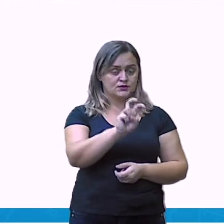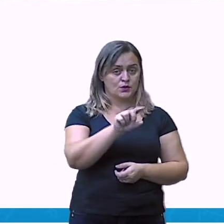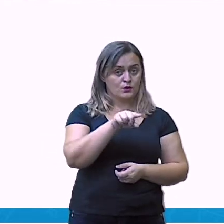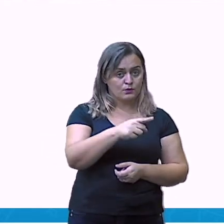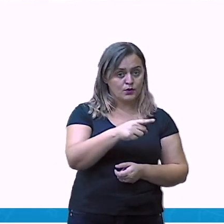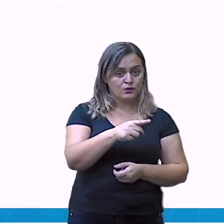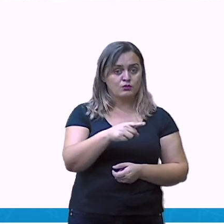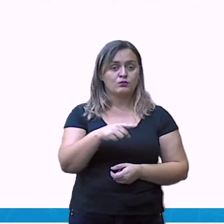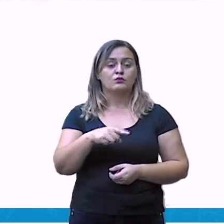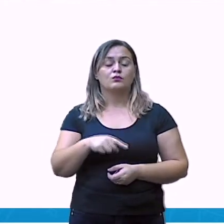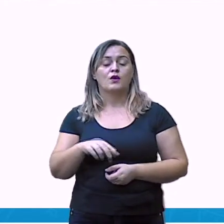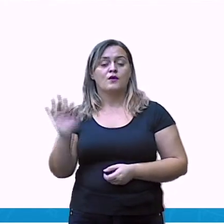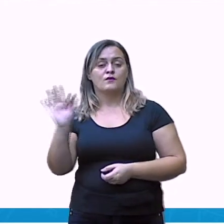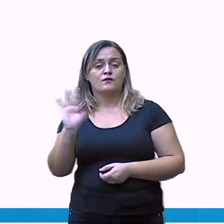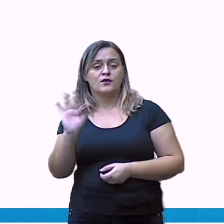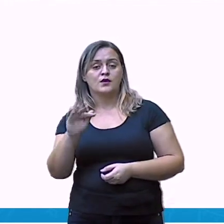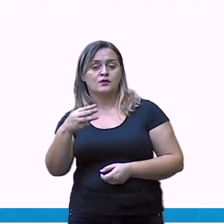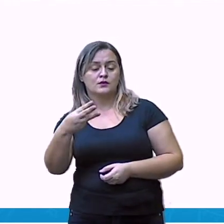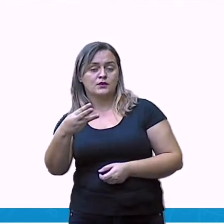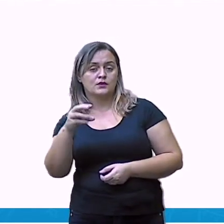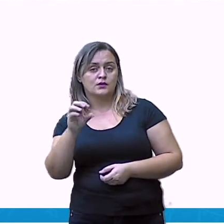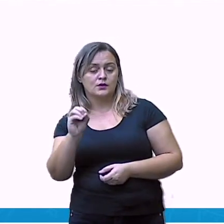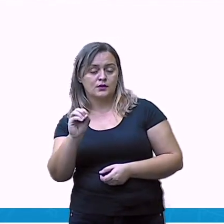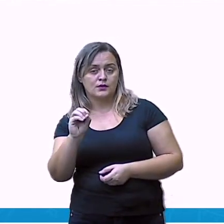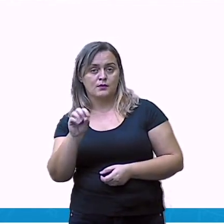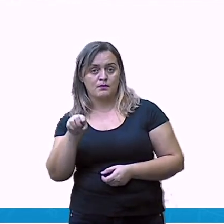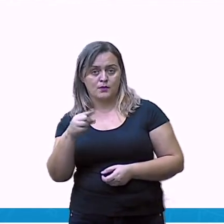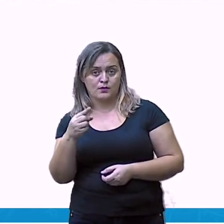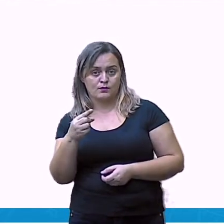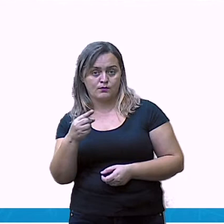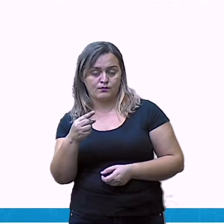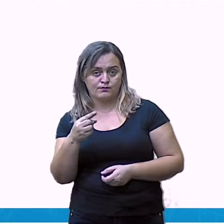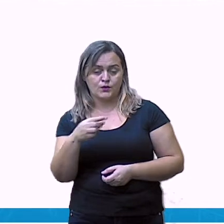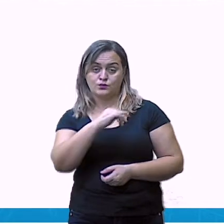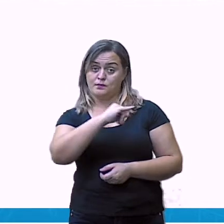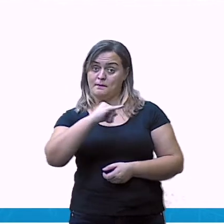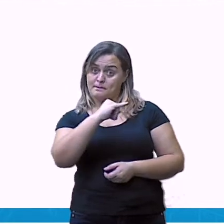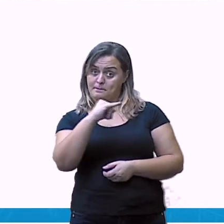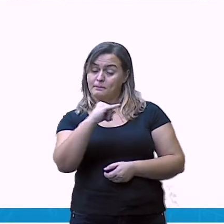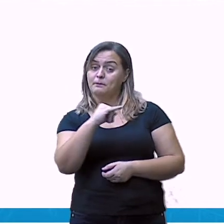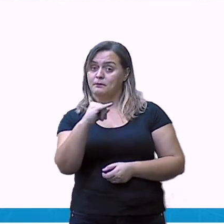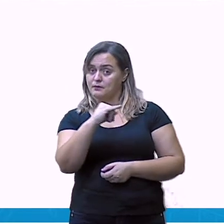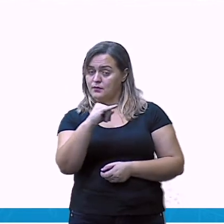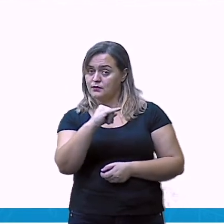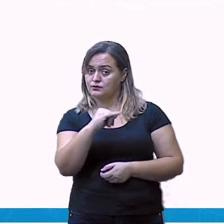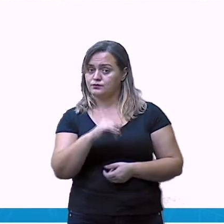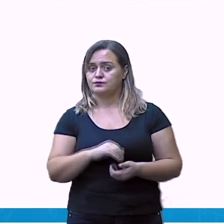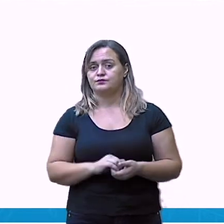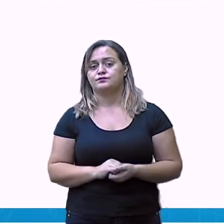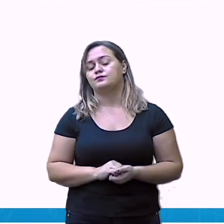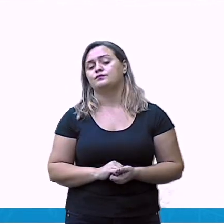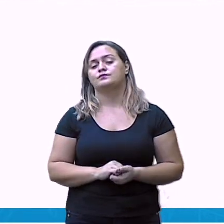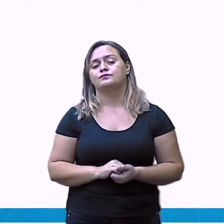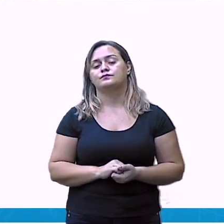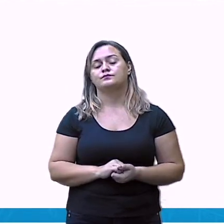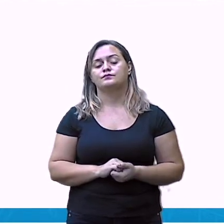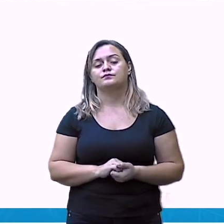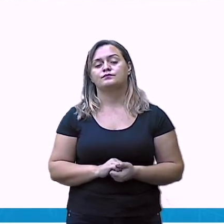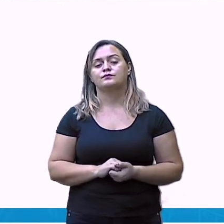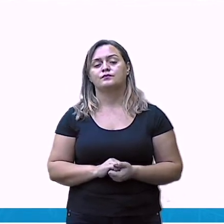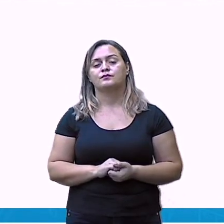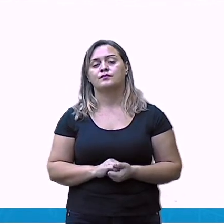agora operar, fazer a minha operação, a minha conta. 5 tira 0, eu vou ter